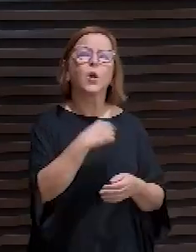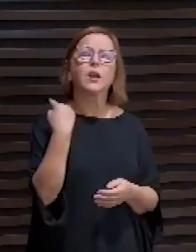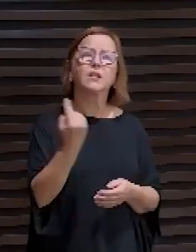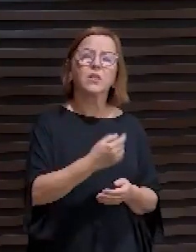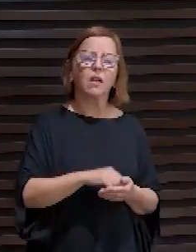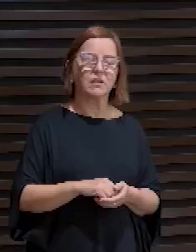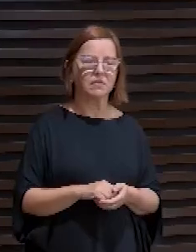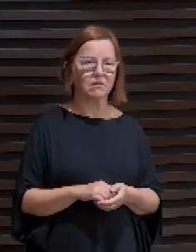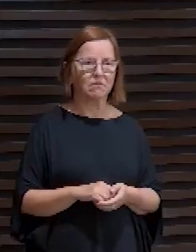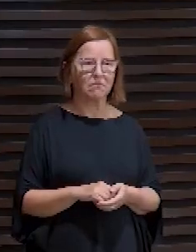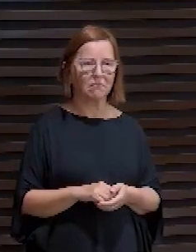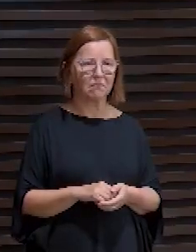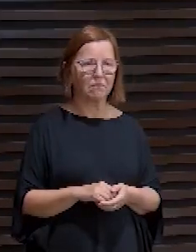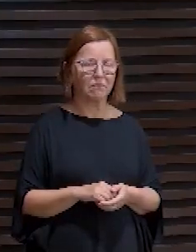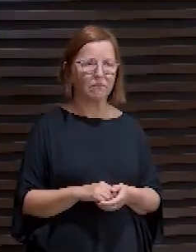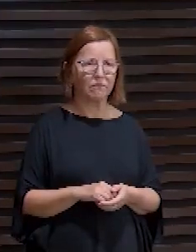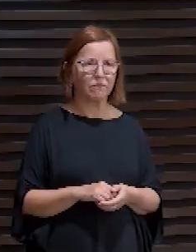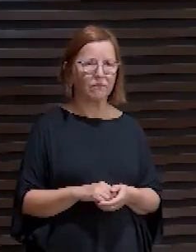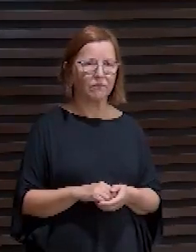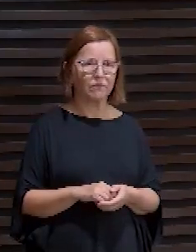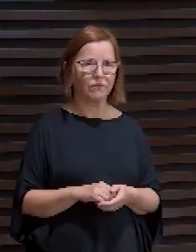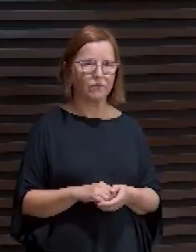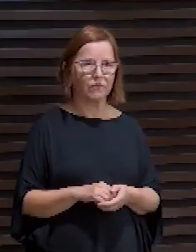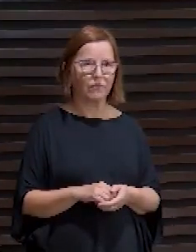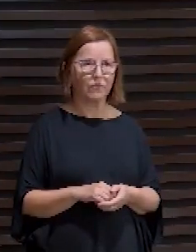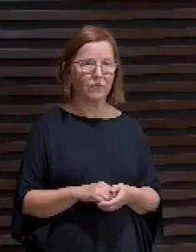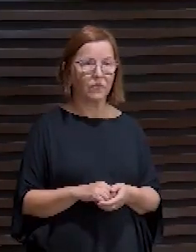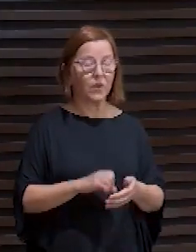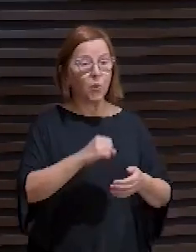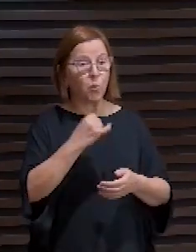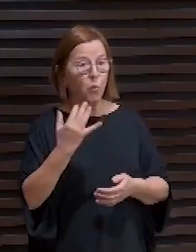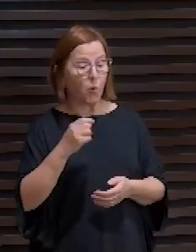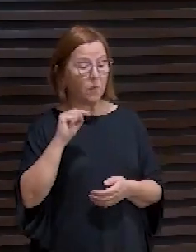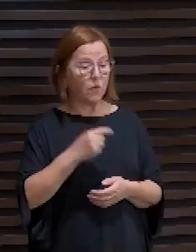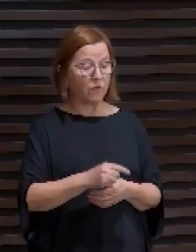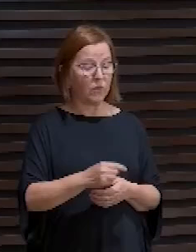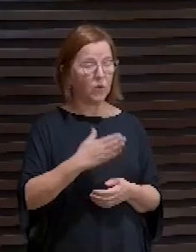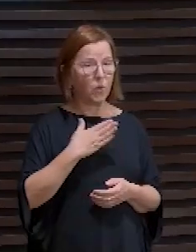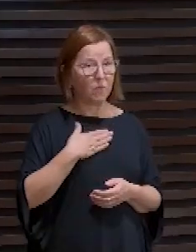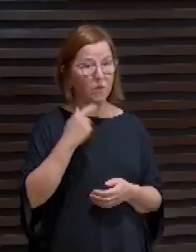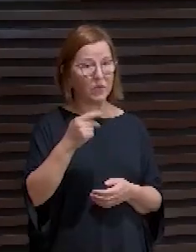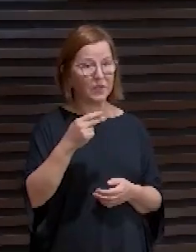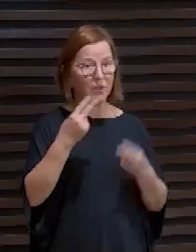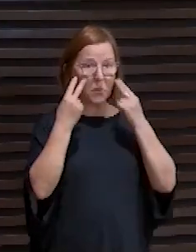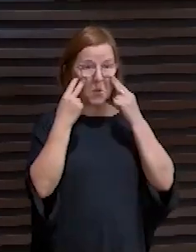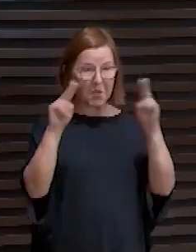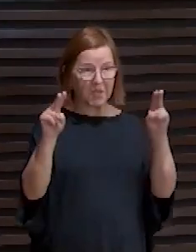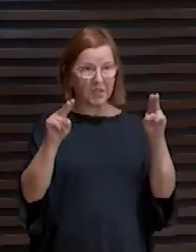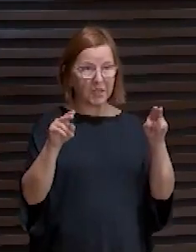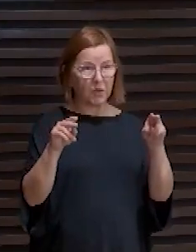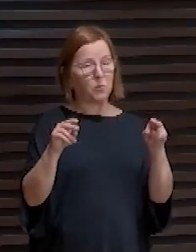Quão profundo é o meu e o seu testemunho cristão junto a pessoas